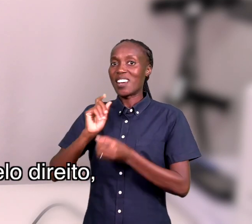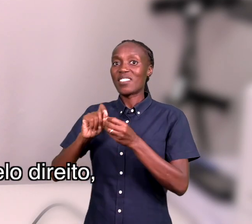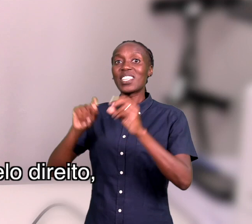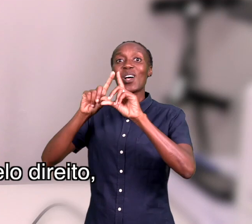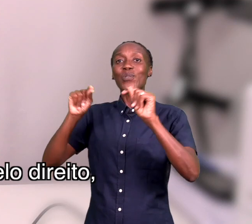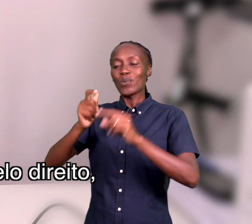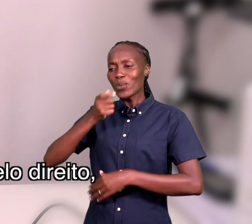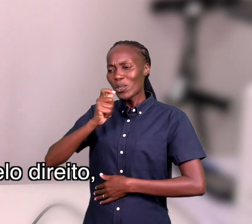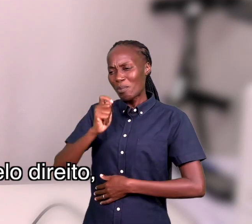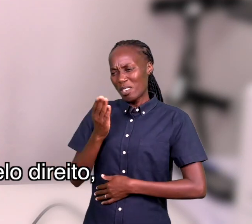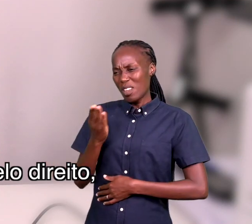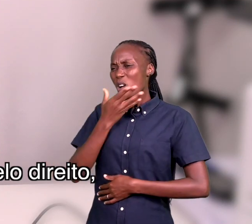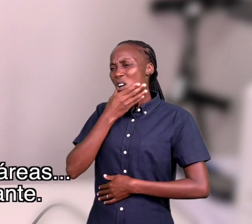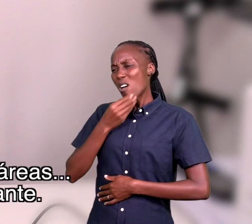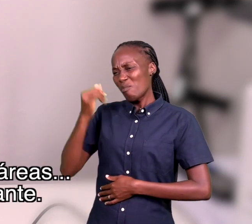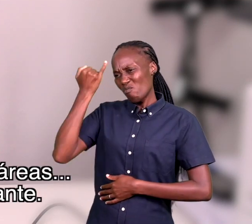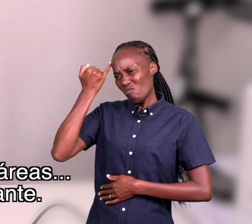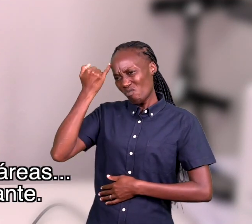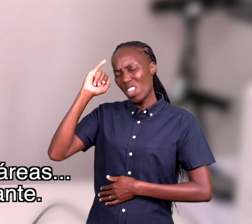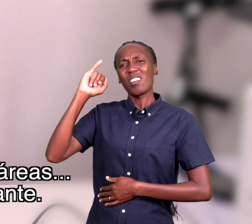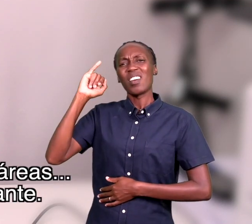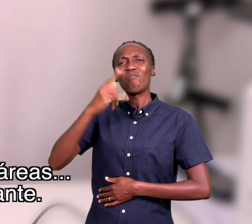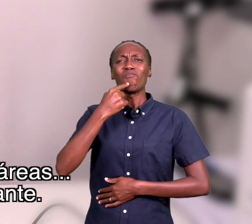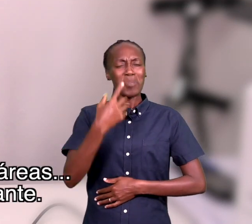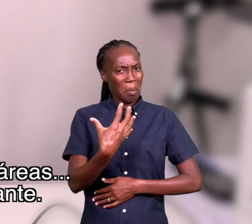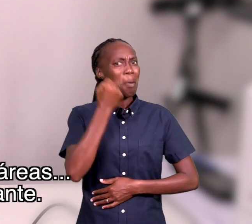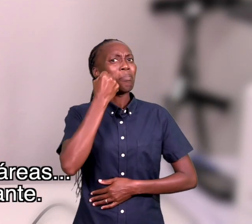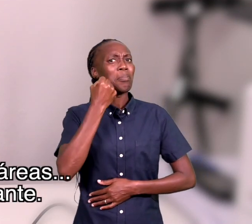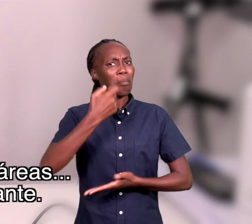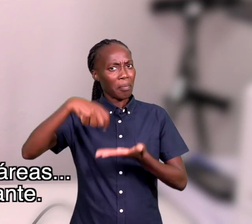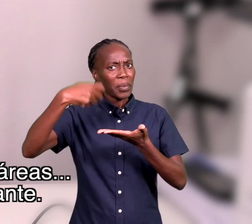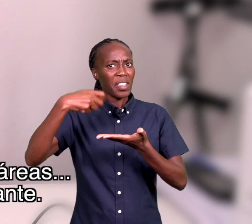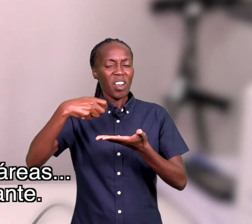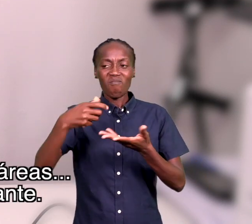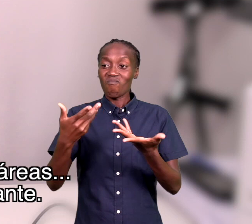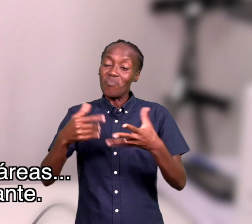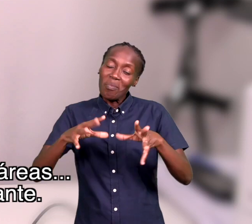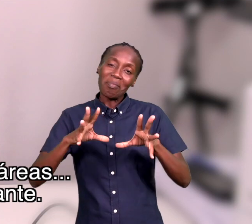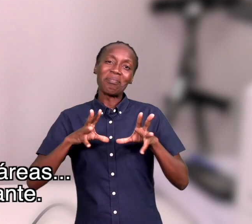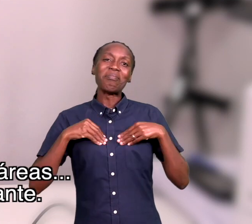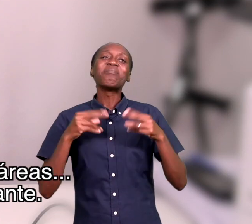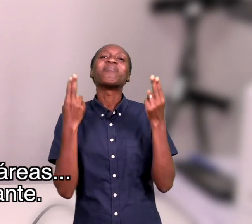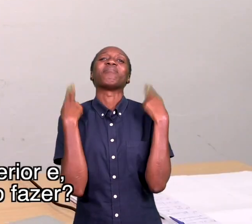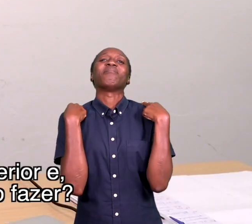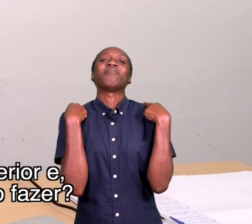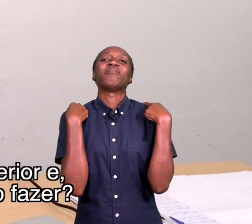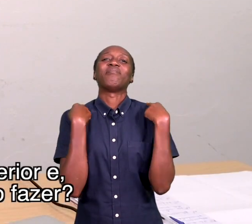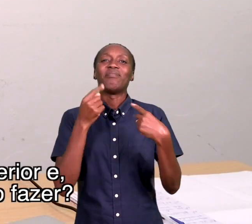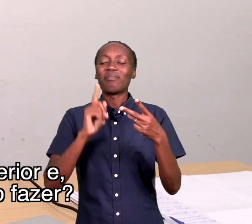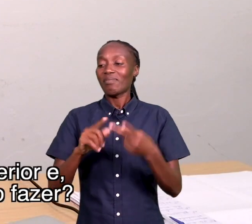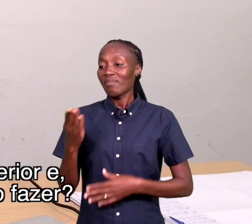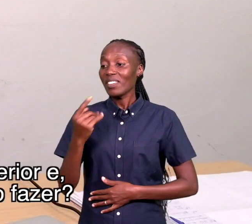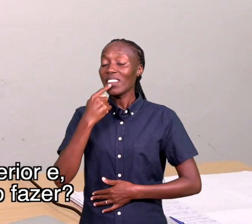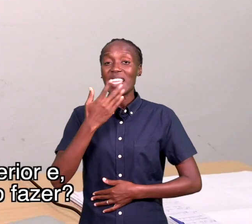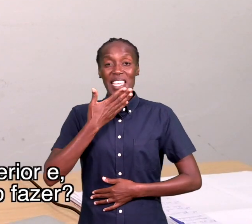muita paixão pelo direito, não, eu estava a olhar mais para outras áreas, jornalismo e por aí em diante. O meu sonho era